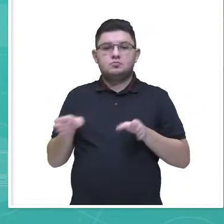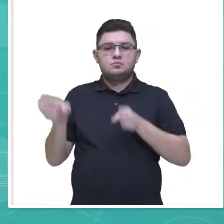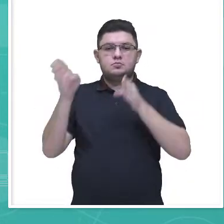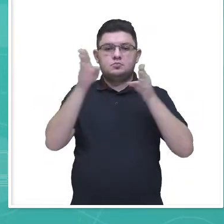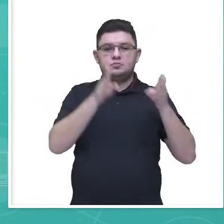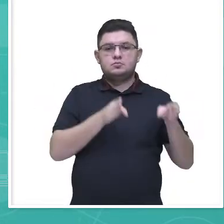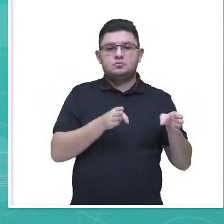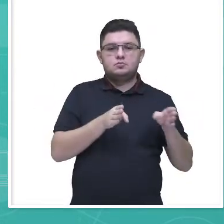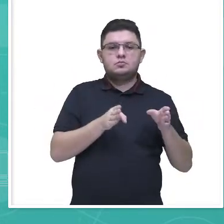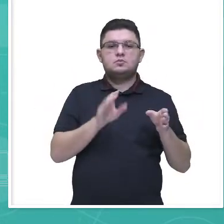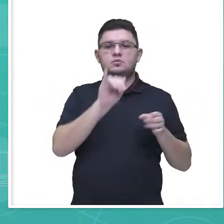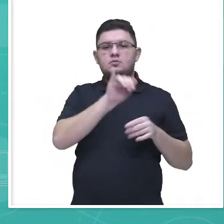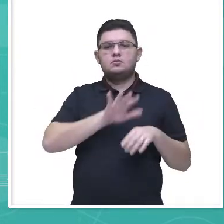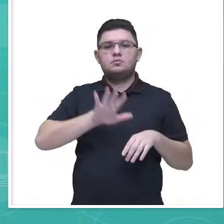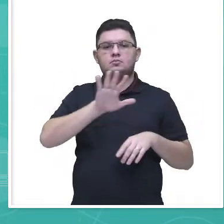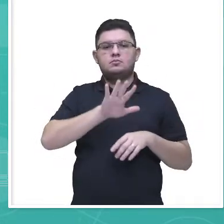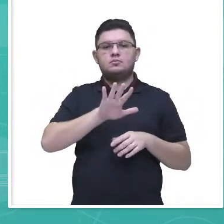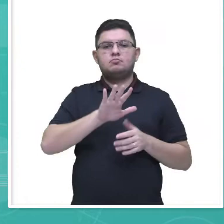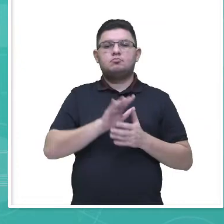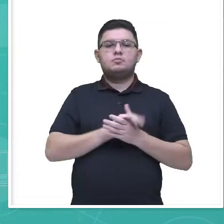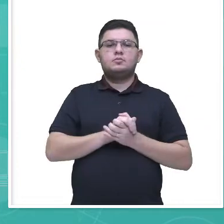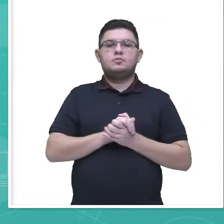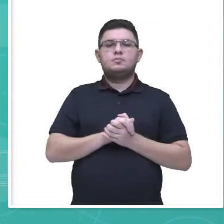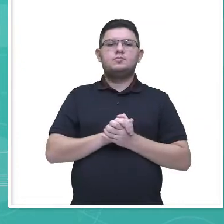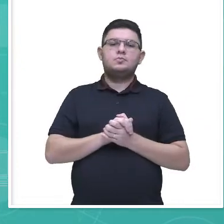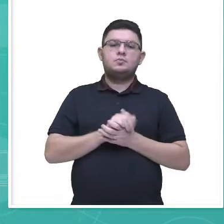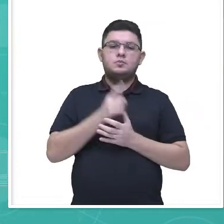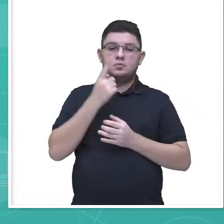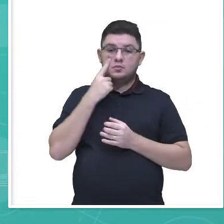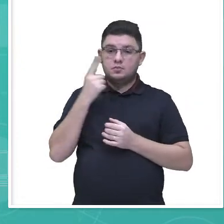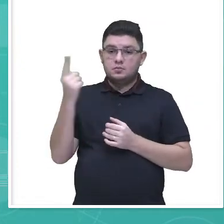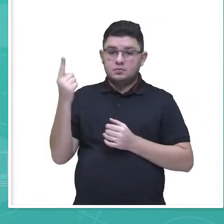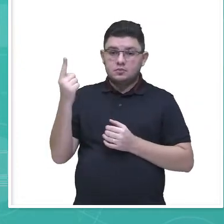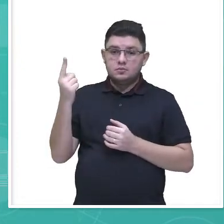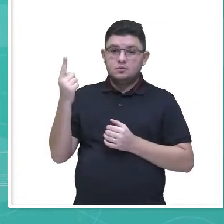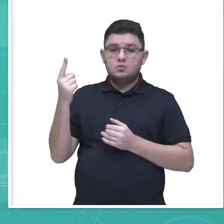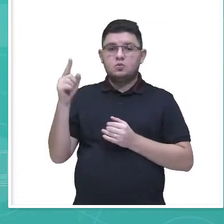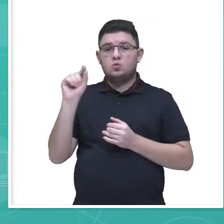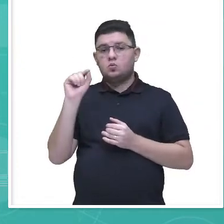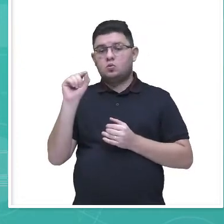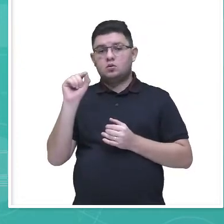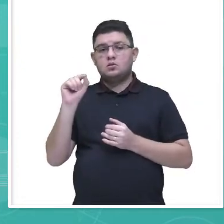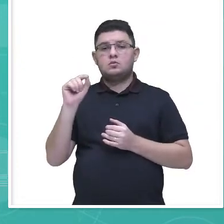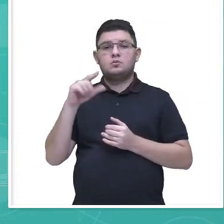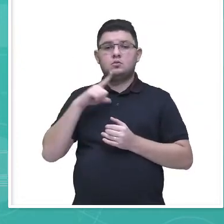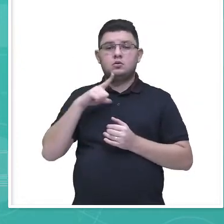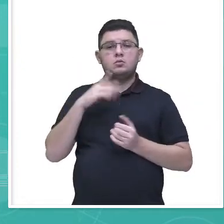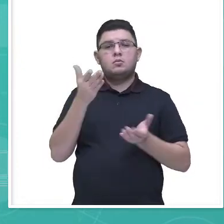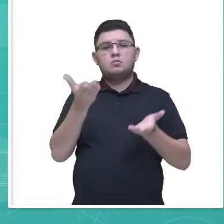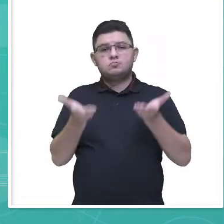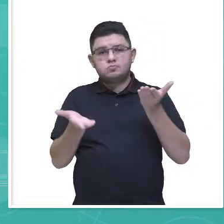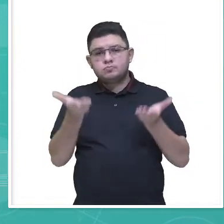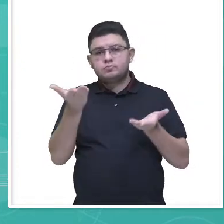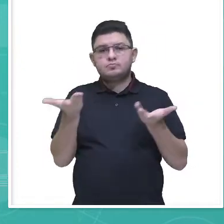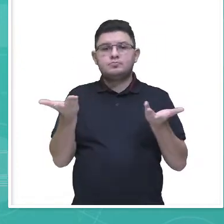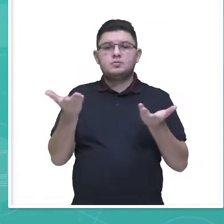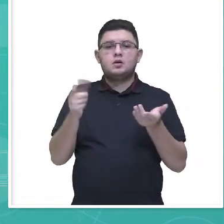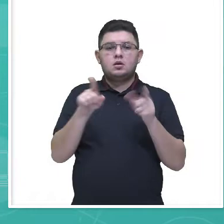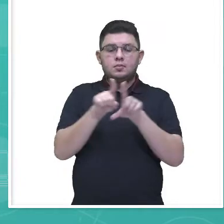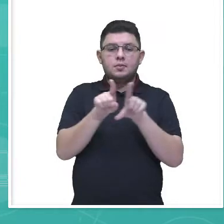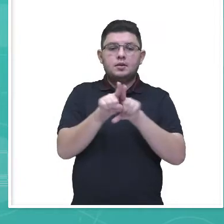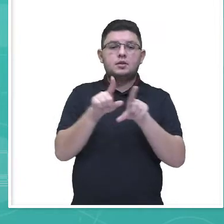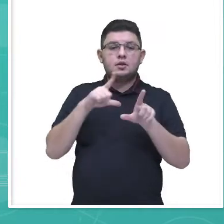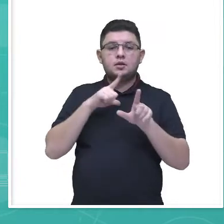outra imagem, onde nós temos aqui para medida de volume, onde nós vamos ter